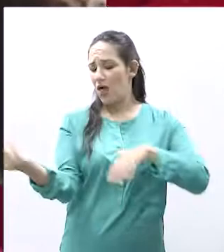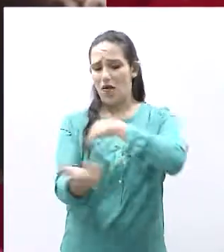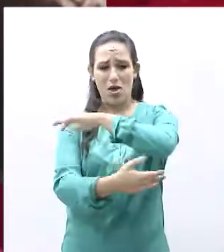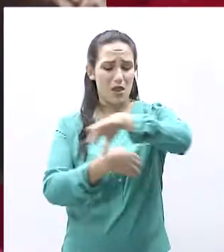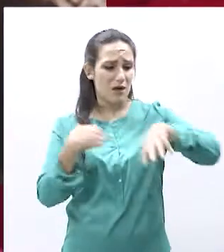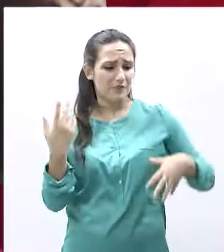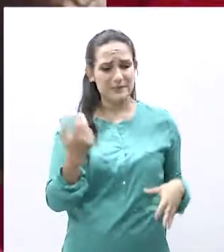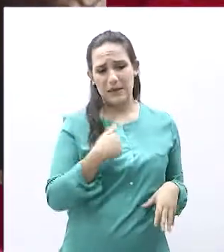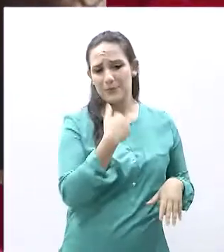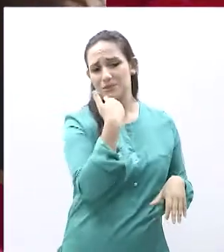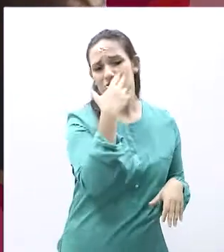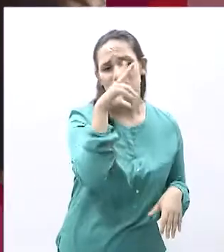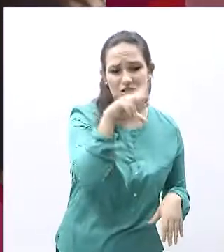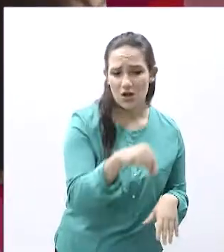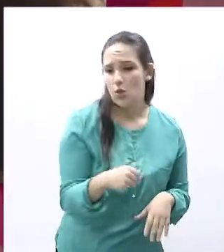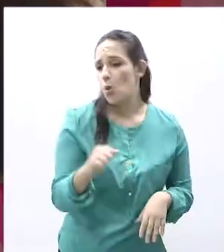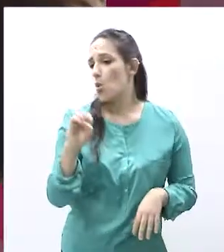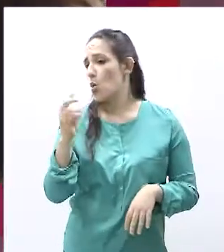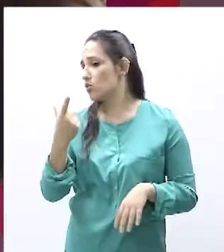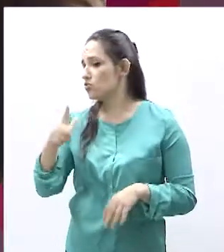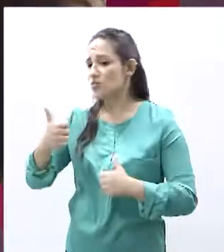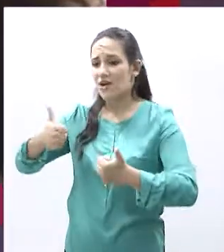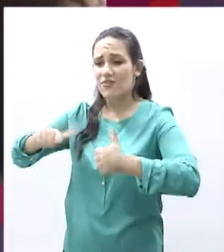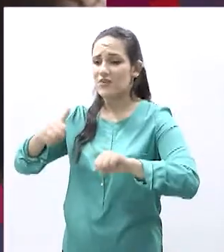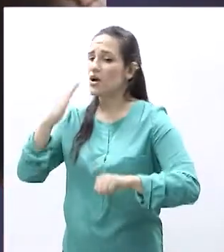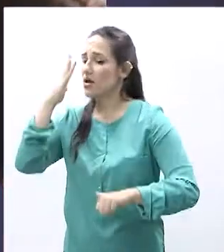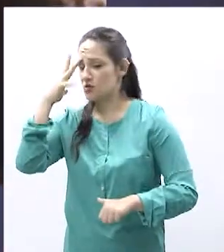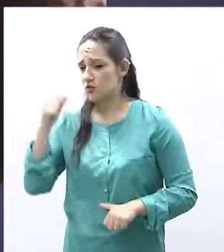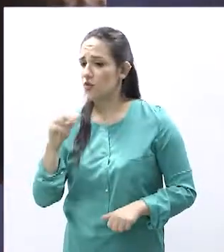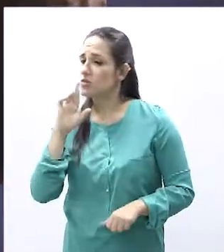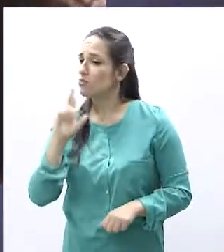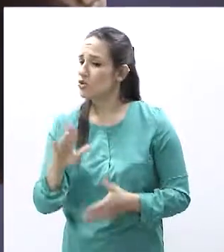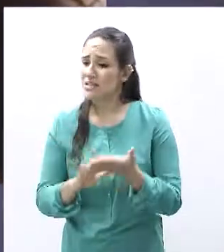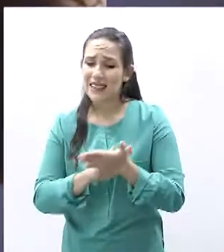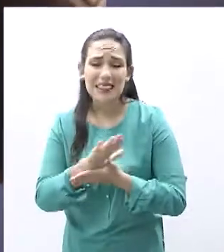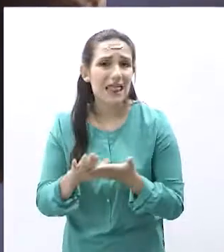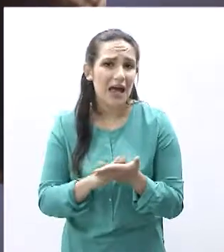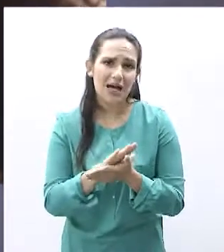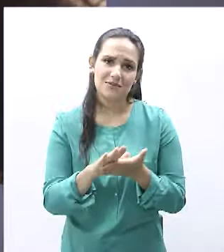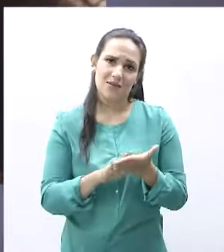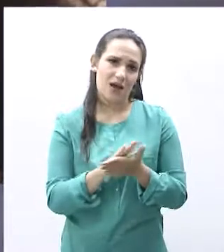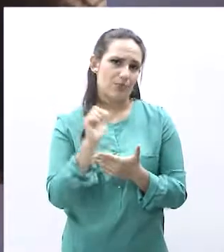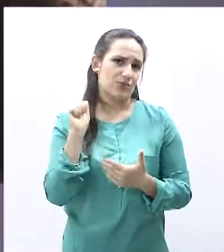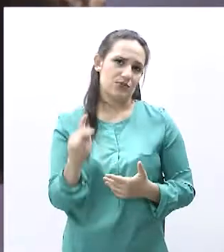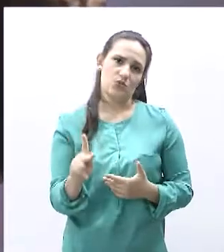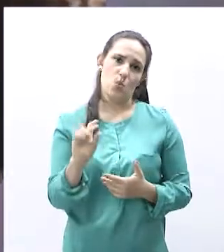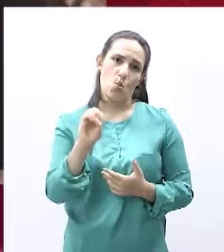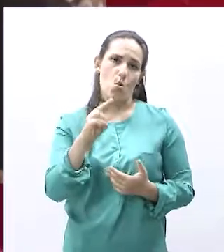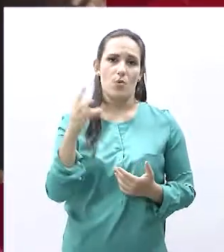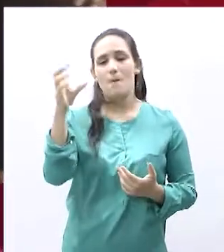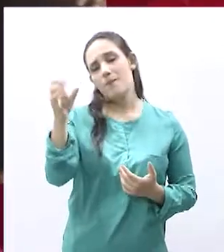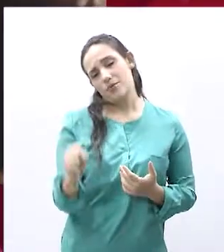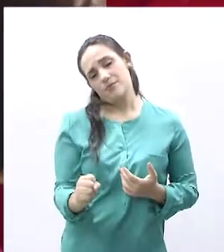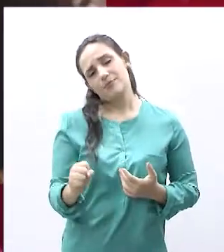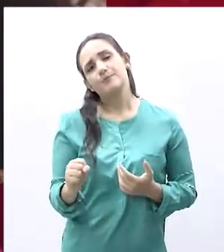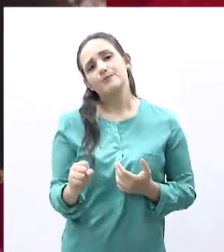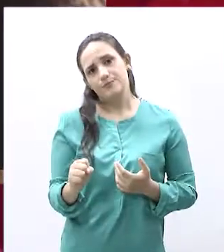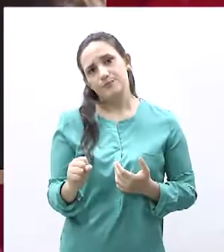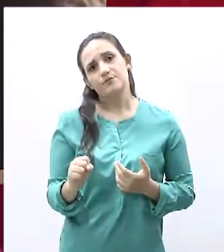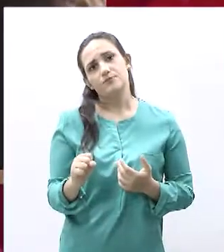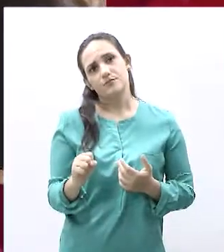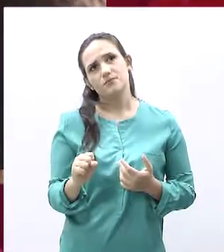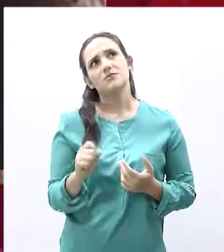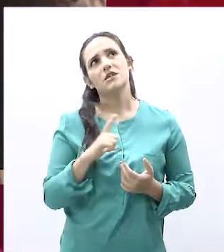de negativas e não exames, não concessões e nem indeferimentos